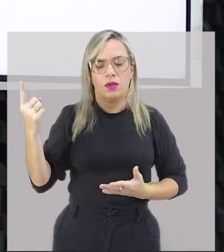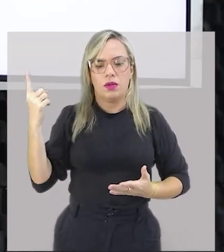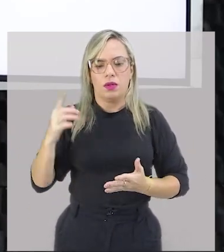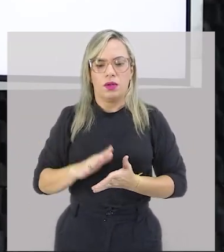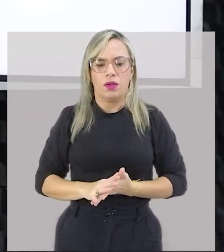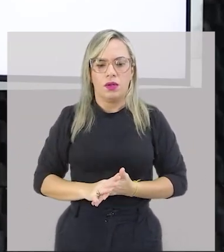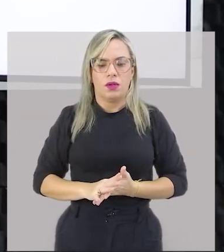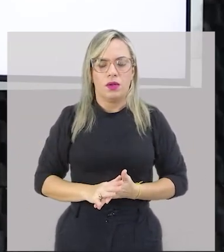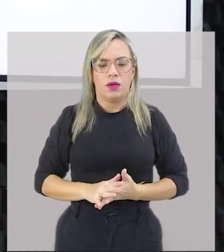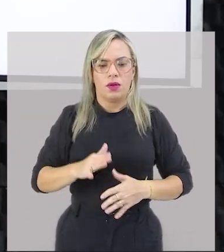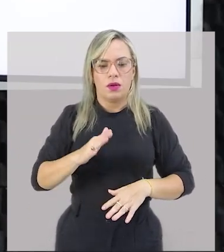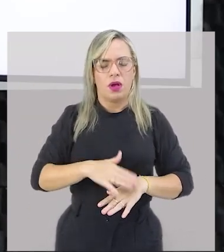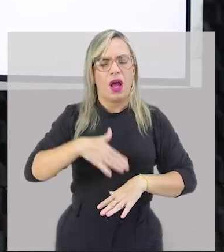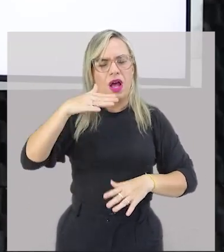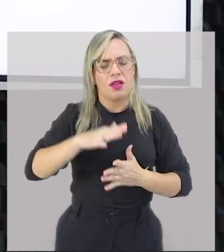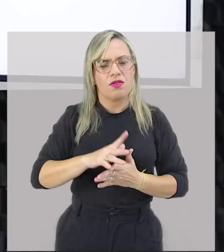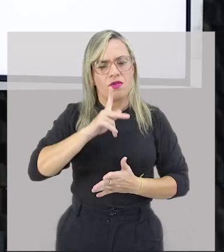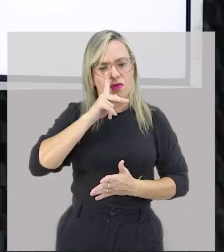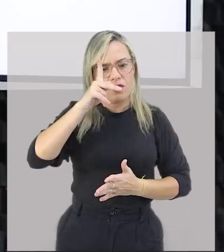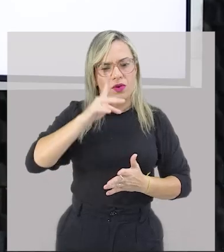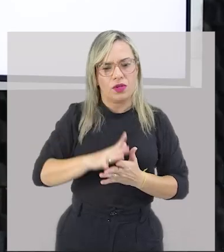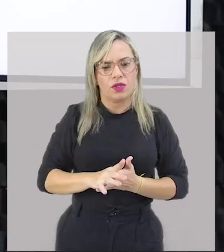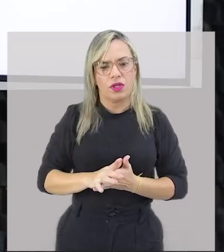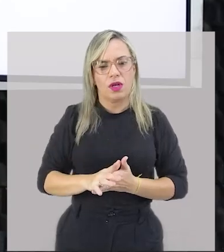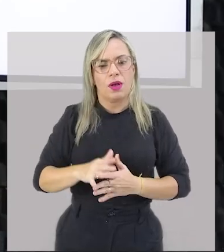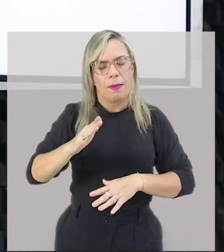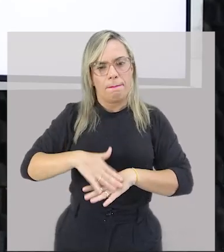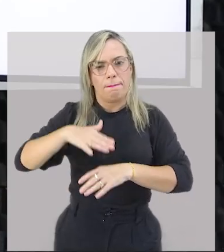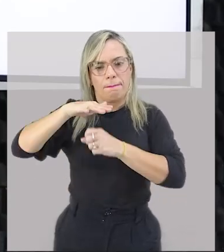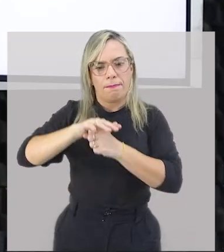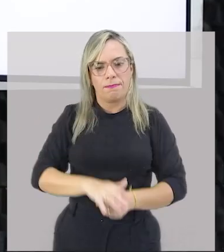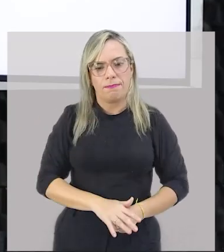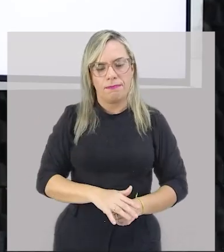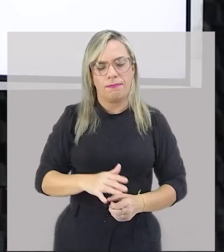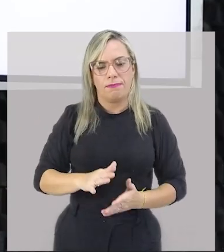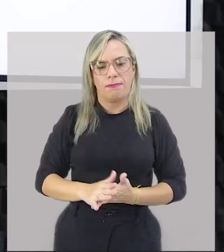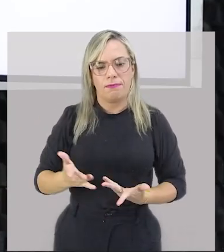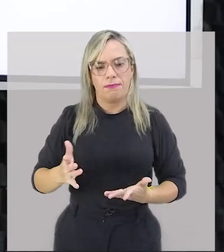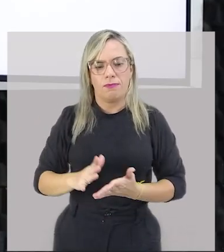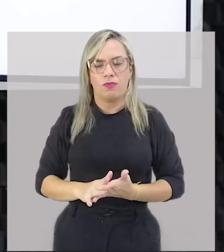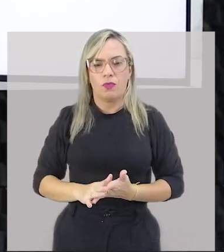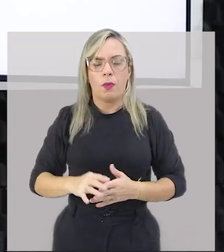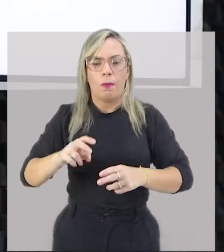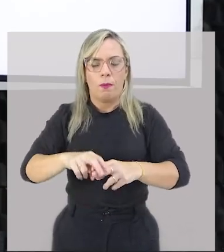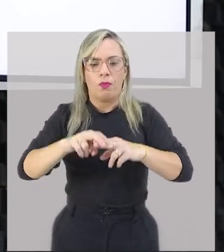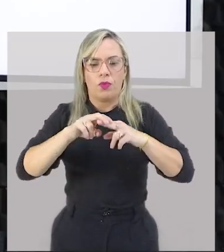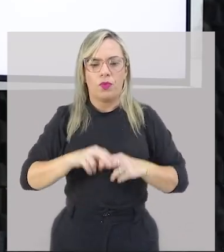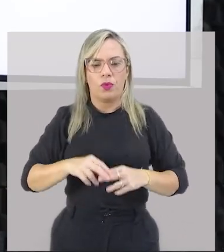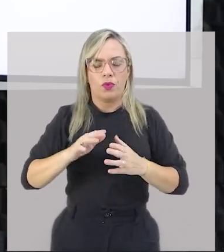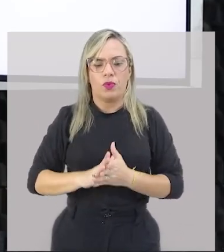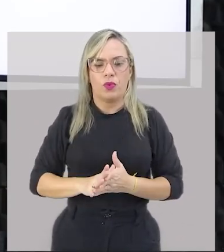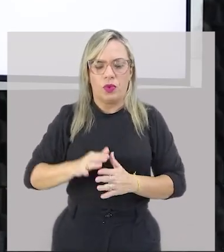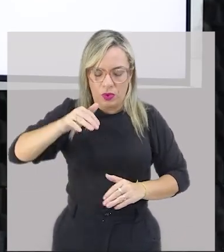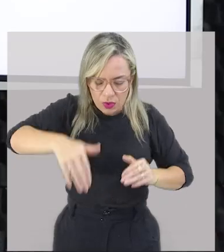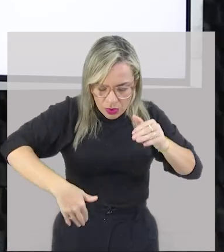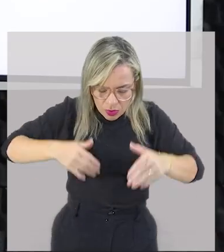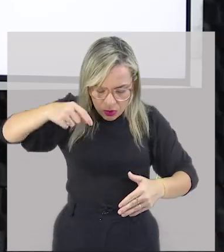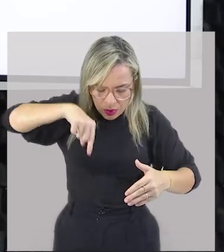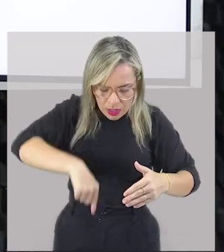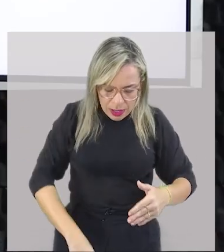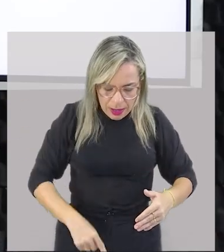força, maior a pressão. Quanto menor a força, menor a pressão. Por isso que quanto mais fundo você vai, mais água em cima de você, maior é a